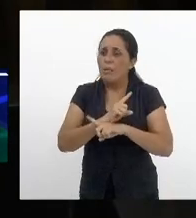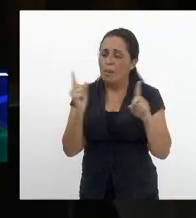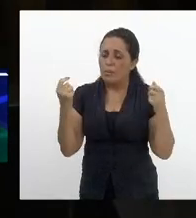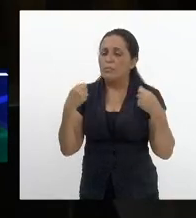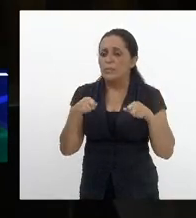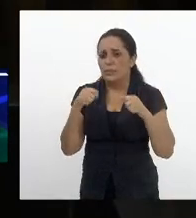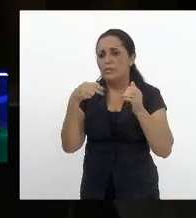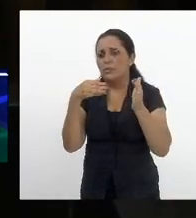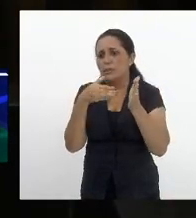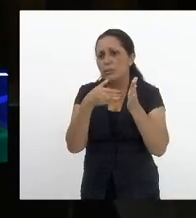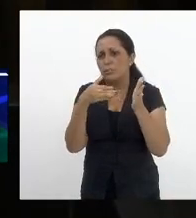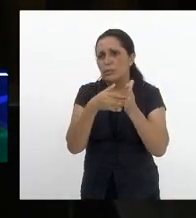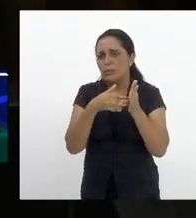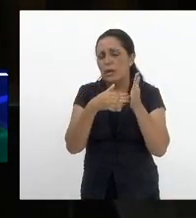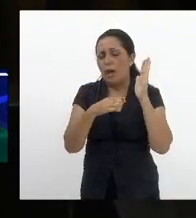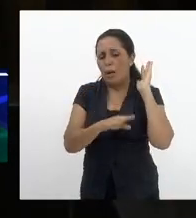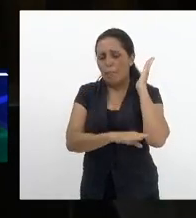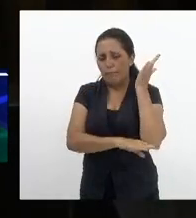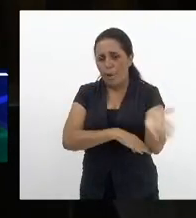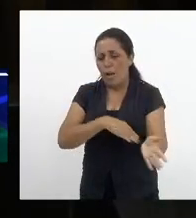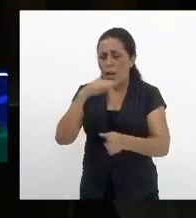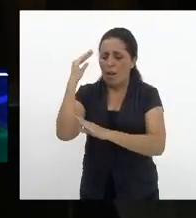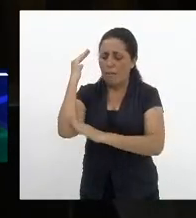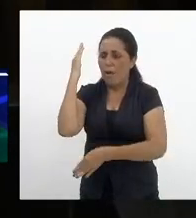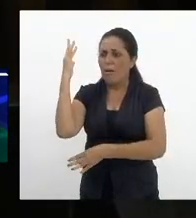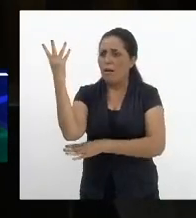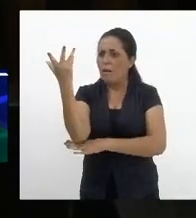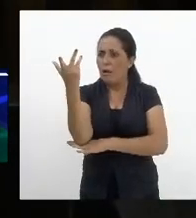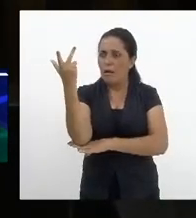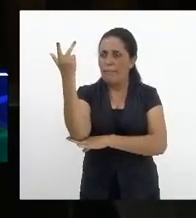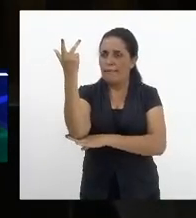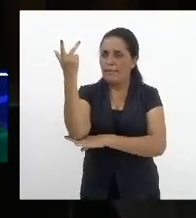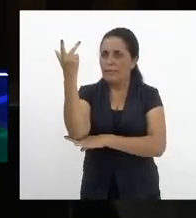limite. Desmatar uma área que